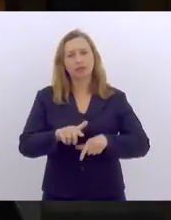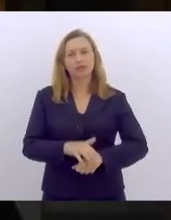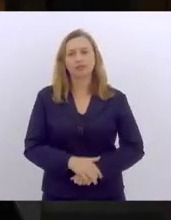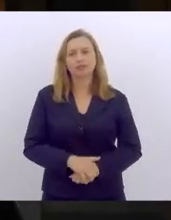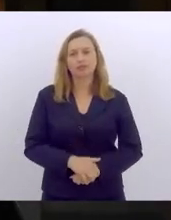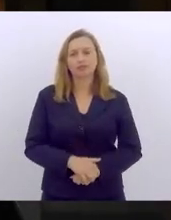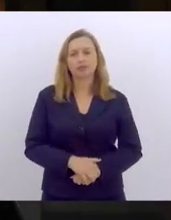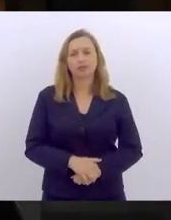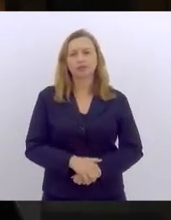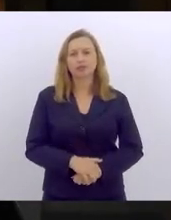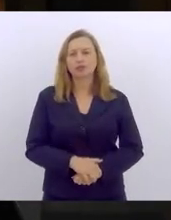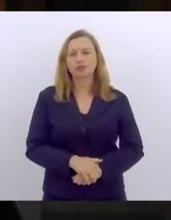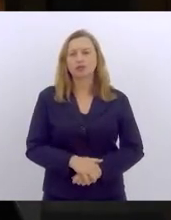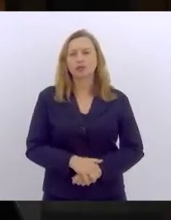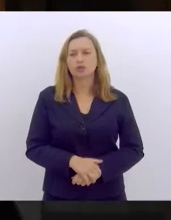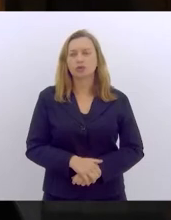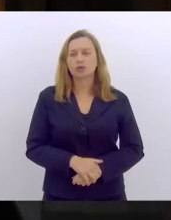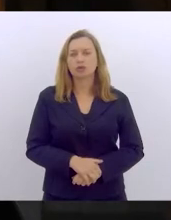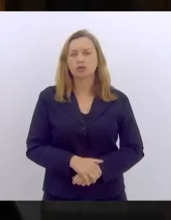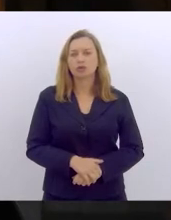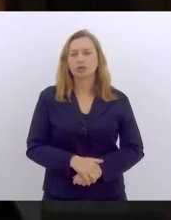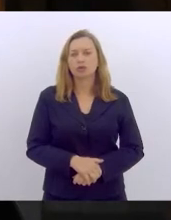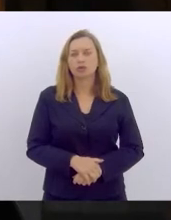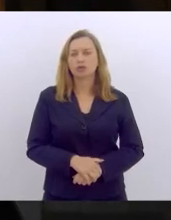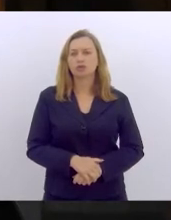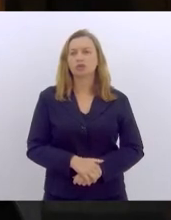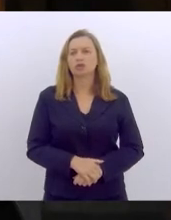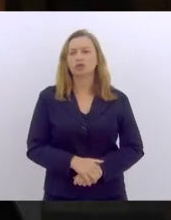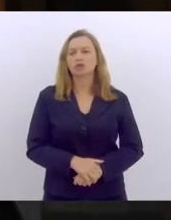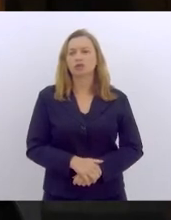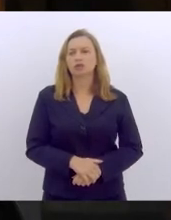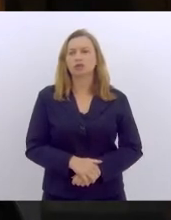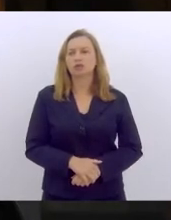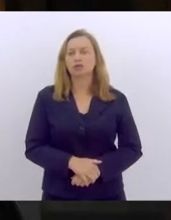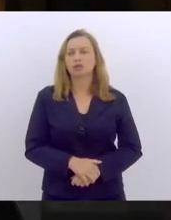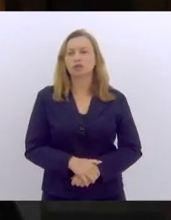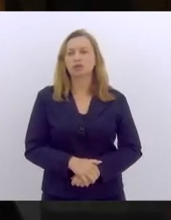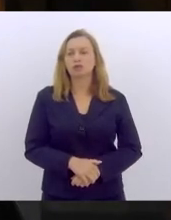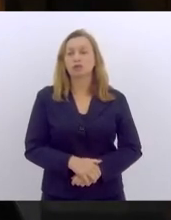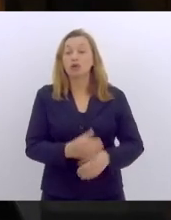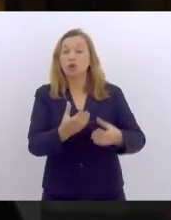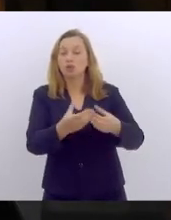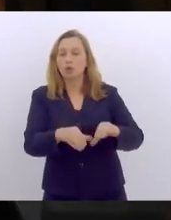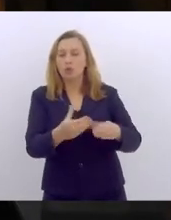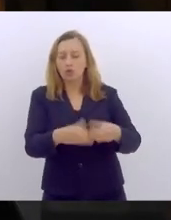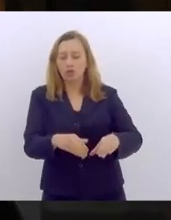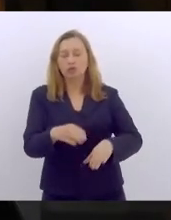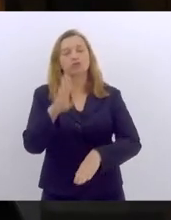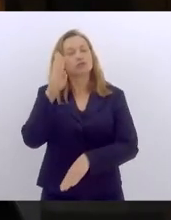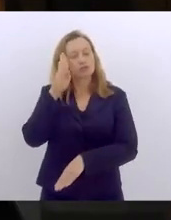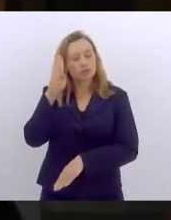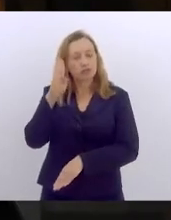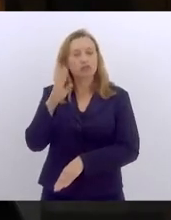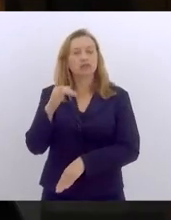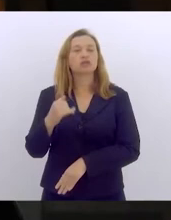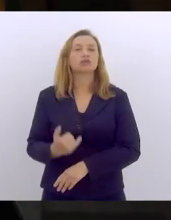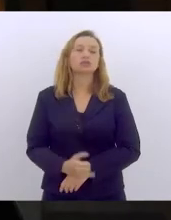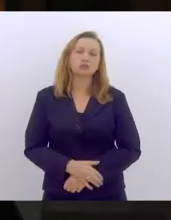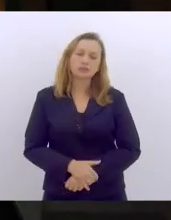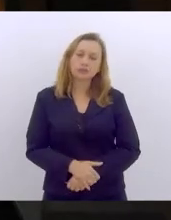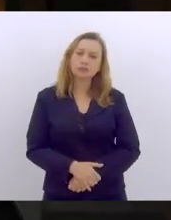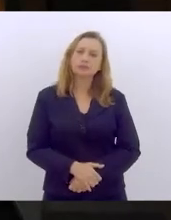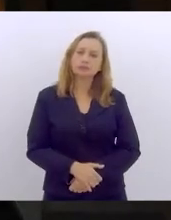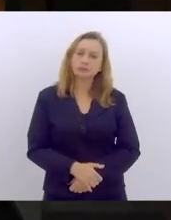de fortalecimento do serviço público é o concurso público.